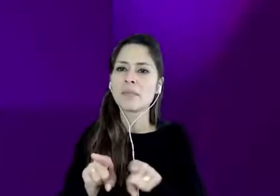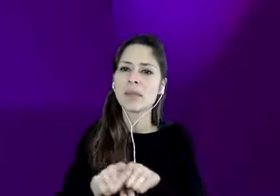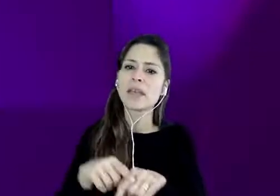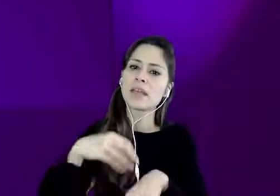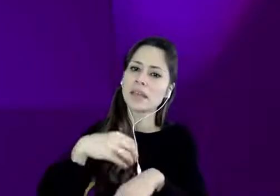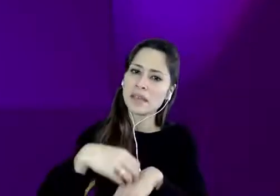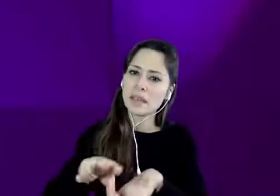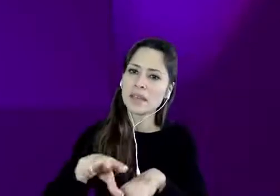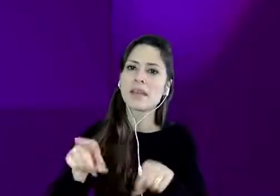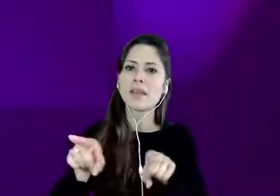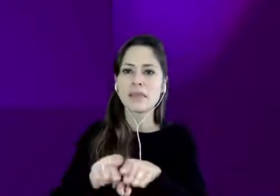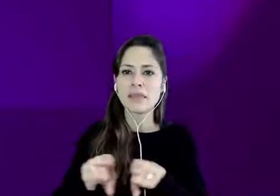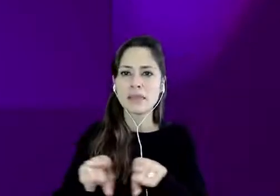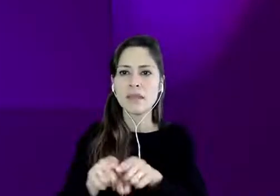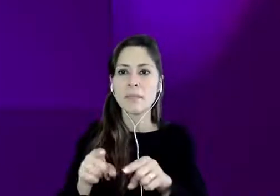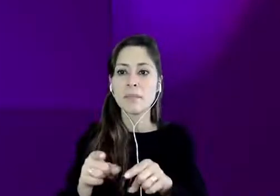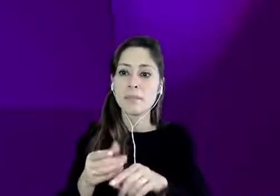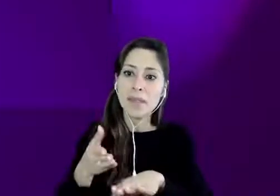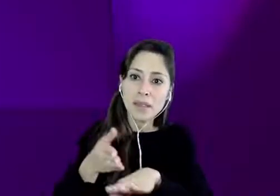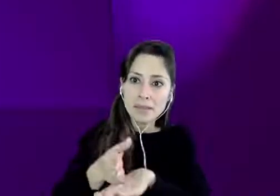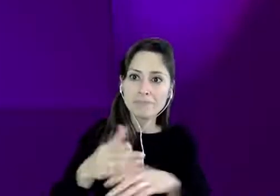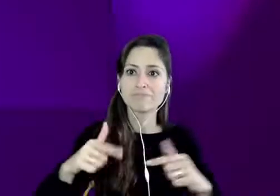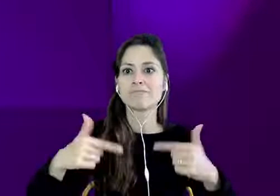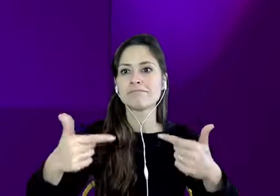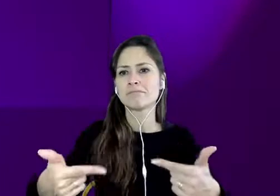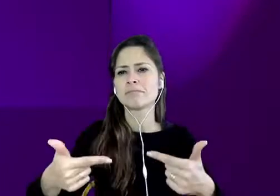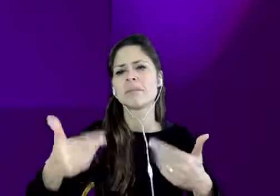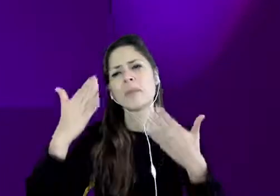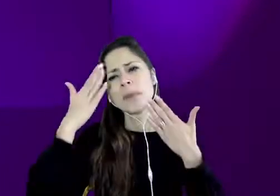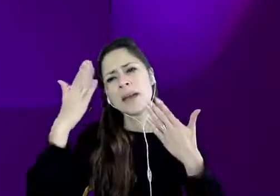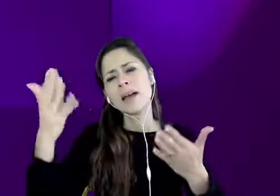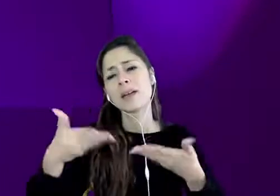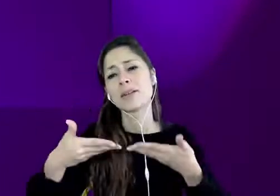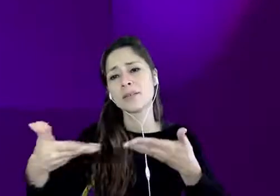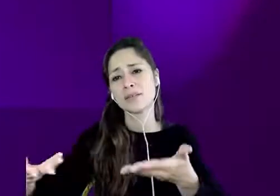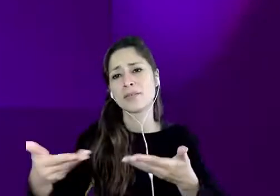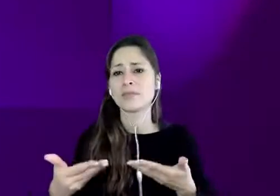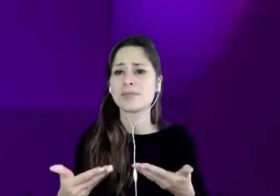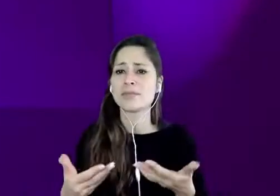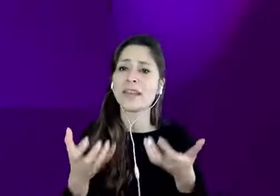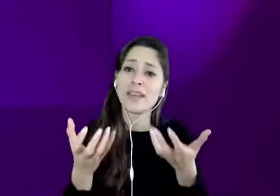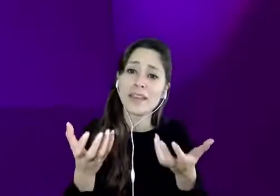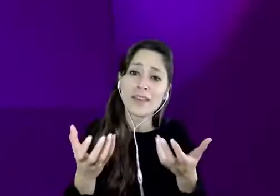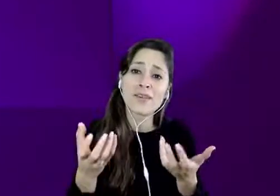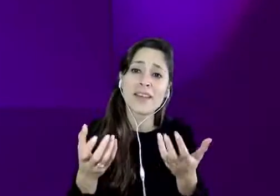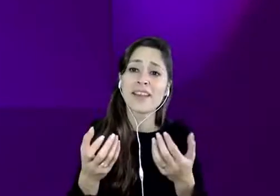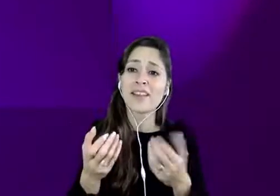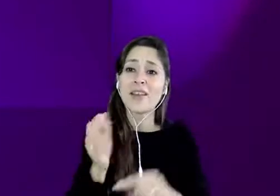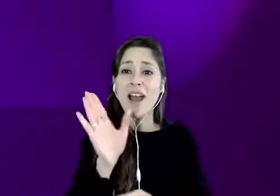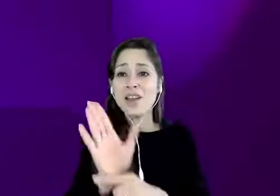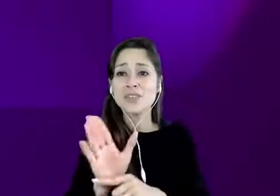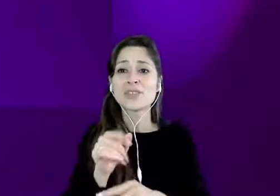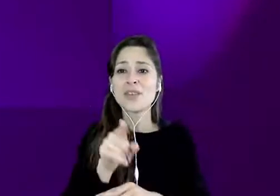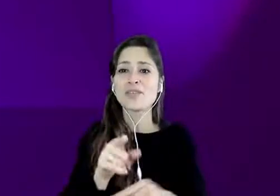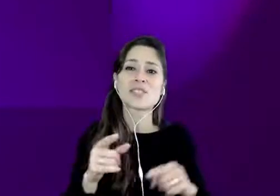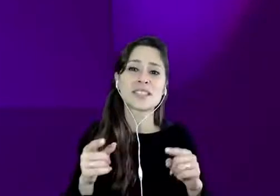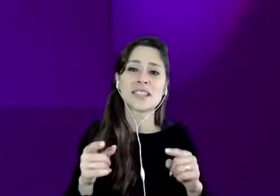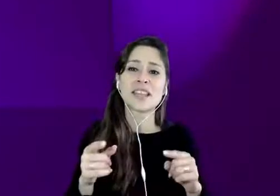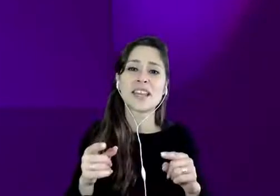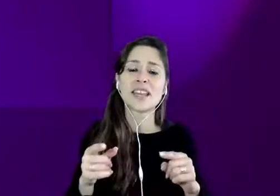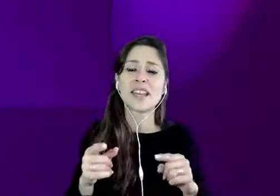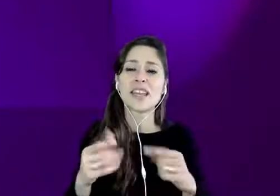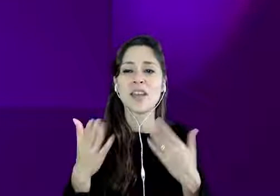saber intervir. Muito obrigado pelo convite, espero ter, de alguma forma, contribuído com essa conversa sobre